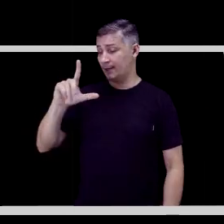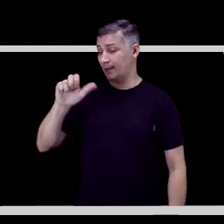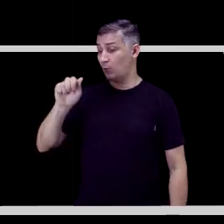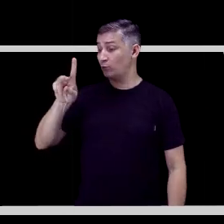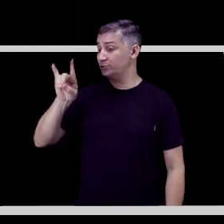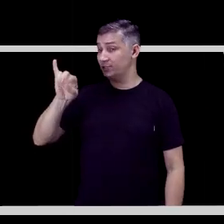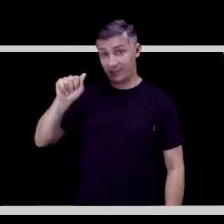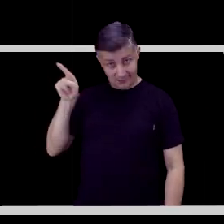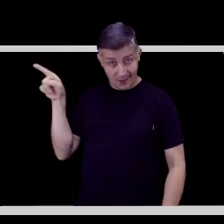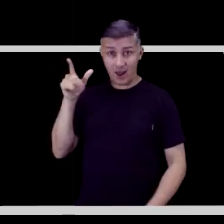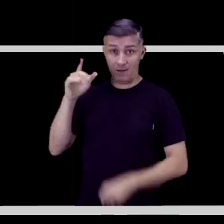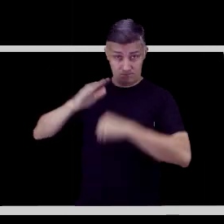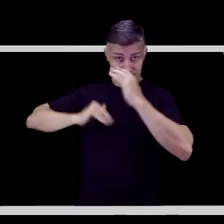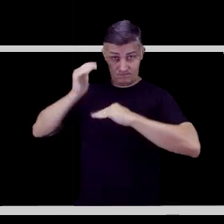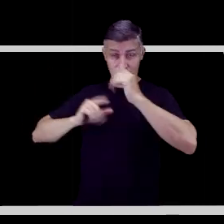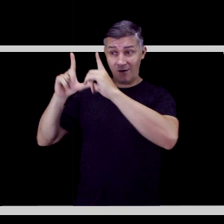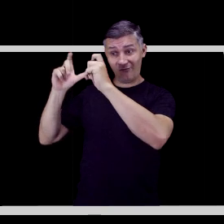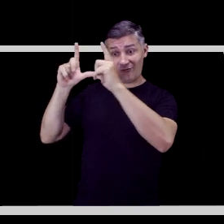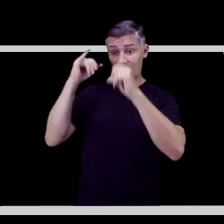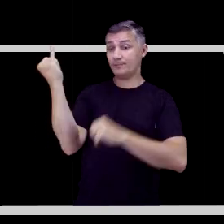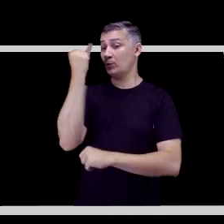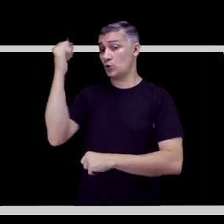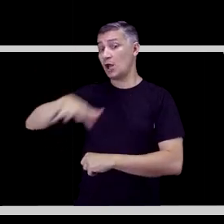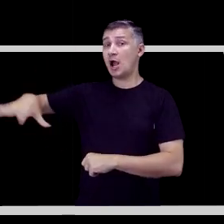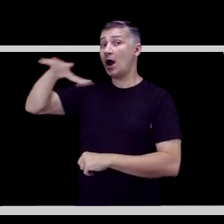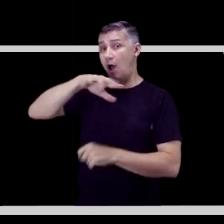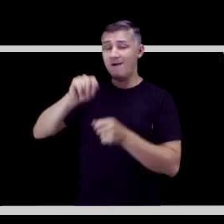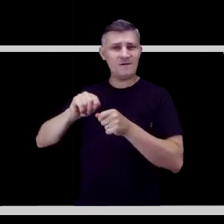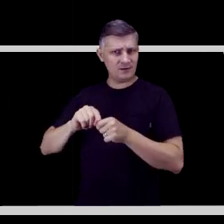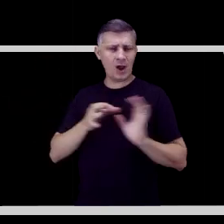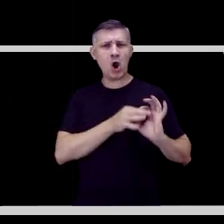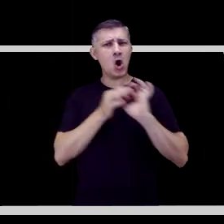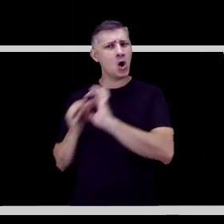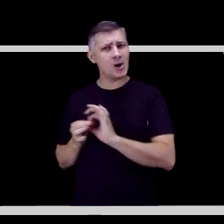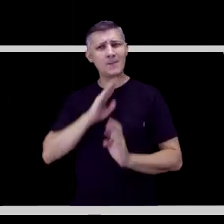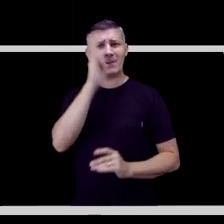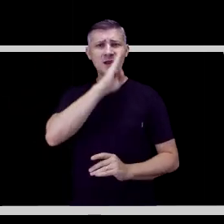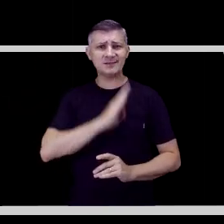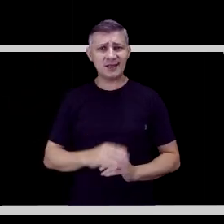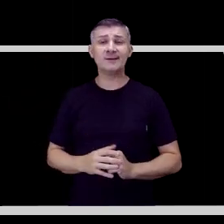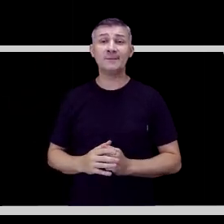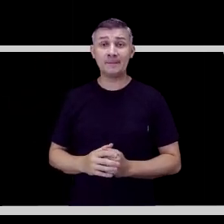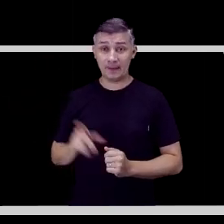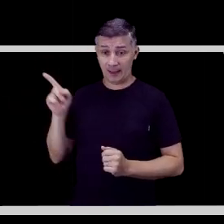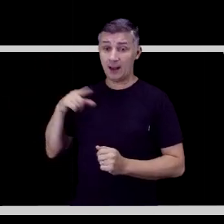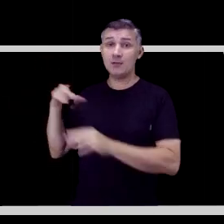tem uma relação também muito distinta com a paisagem, com os processos construtivos. A Cláudia é uma fotógrafa